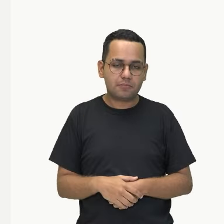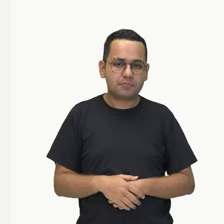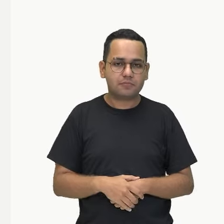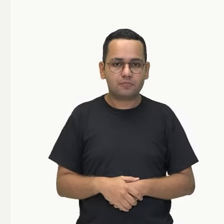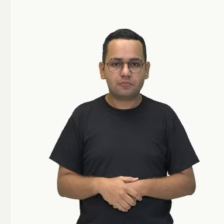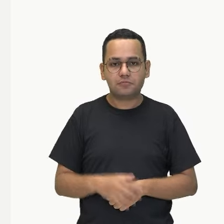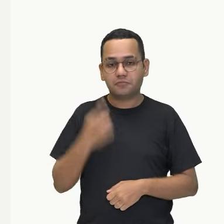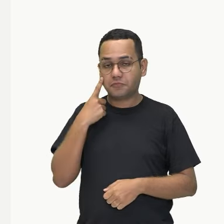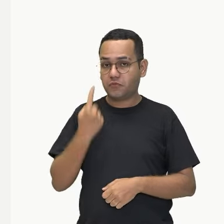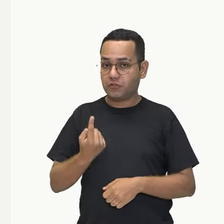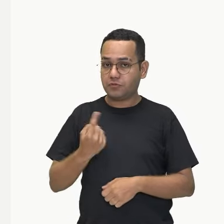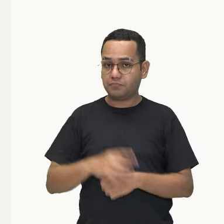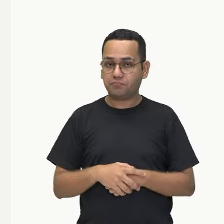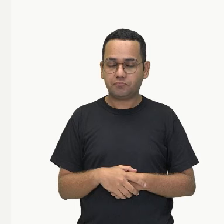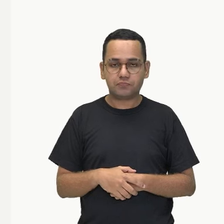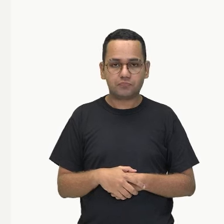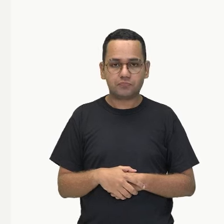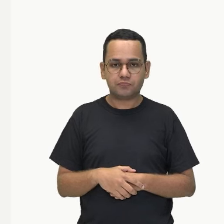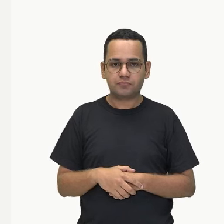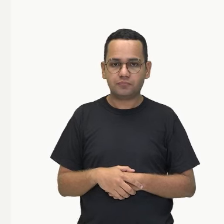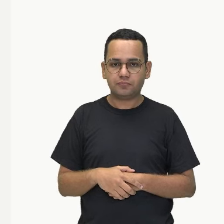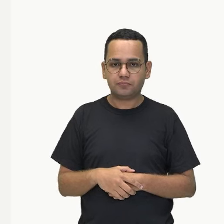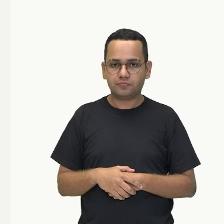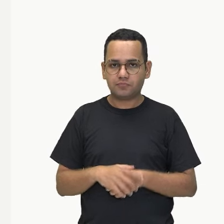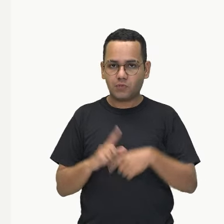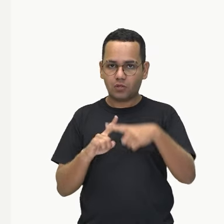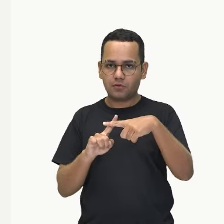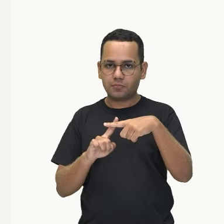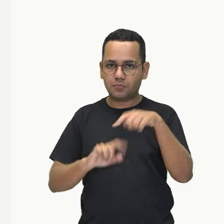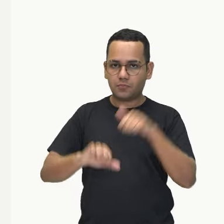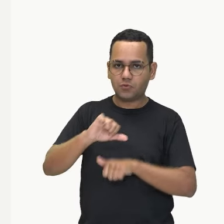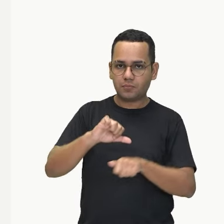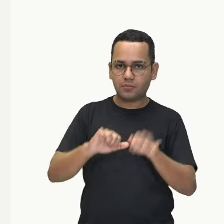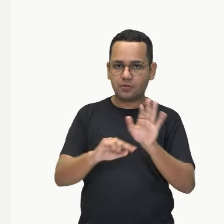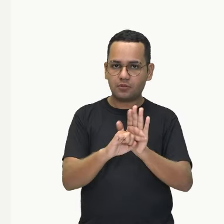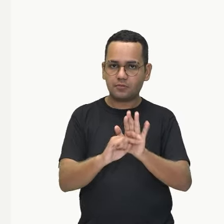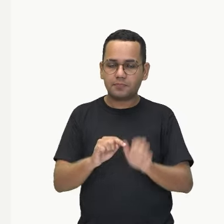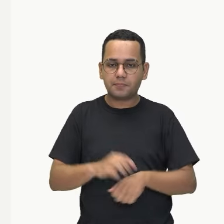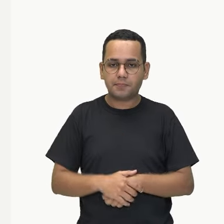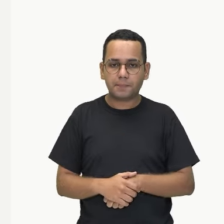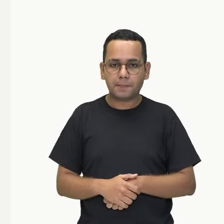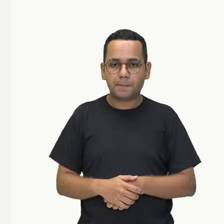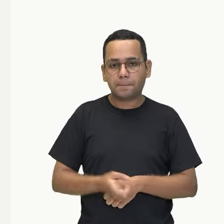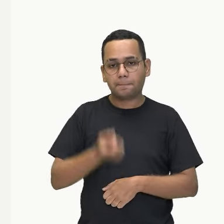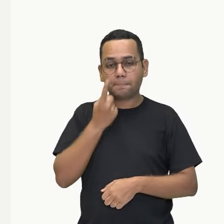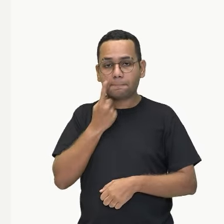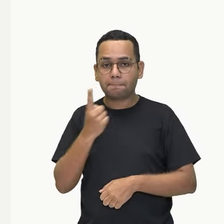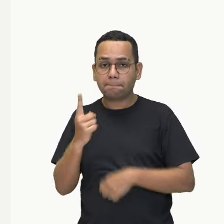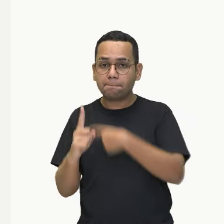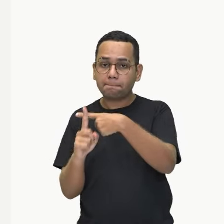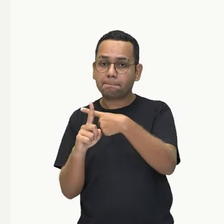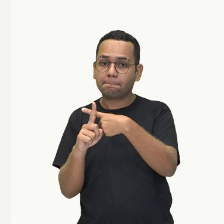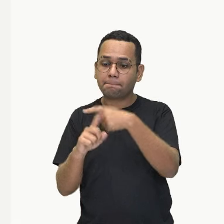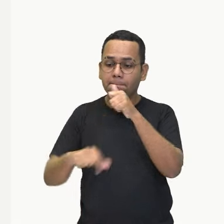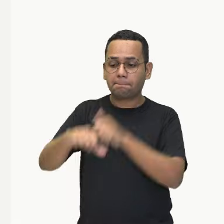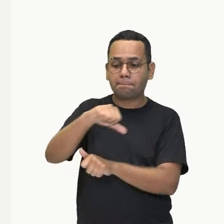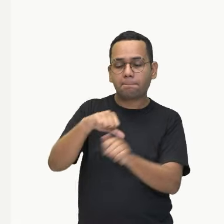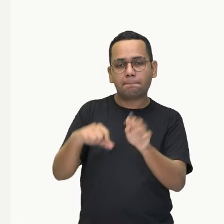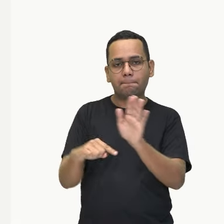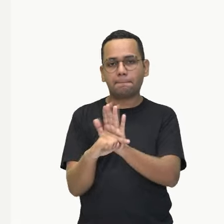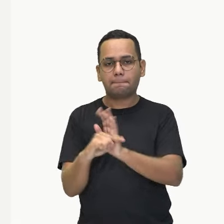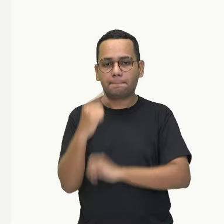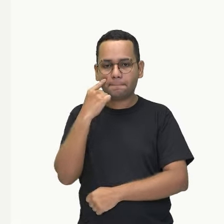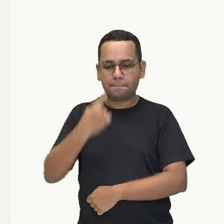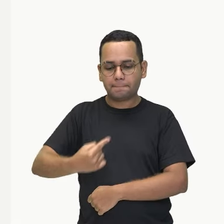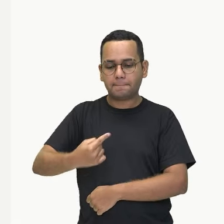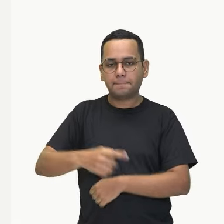2x, que era mais, virou menos. E o y, que era mais, também virou